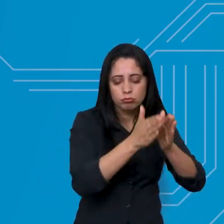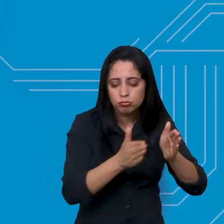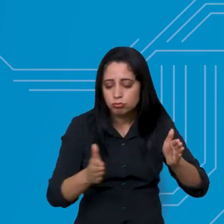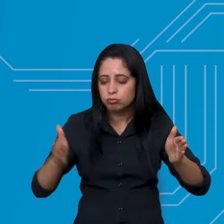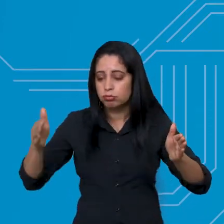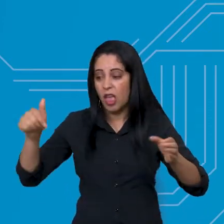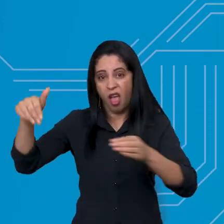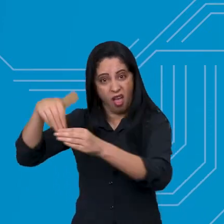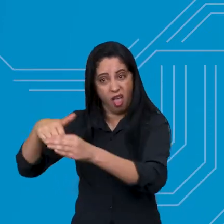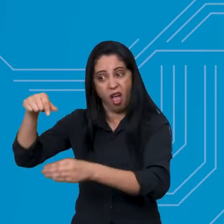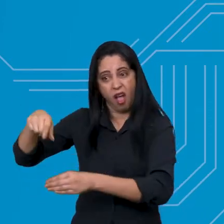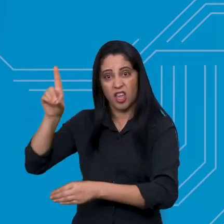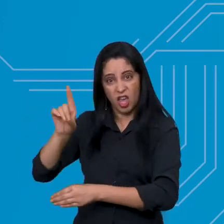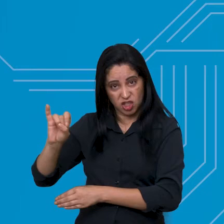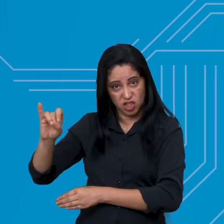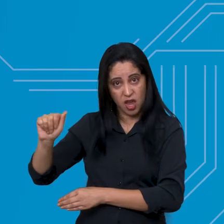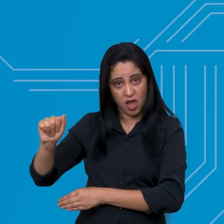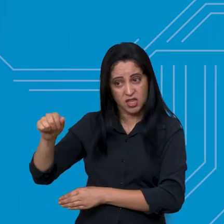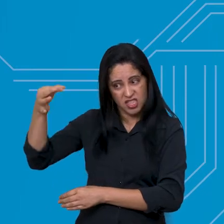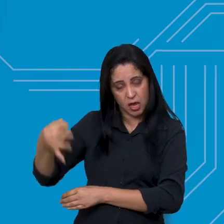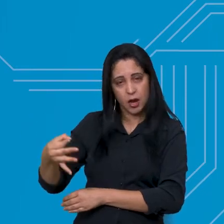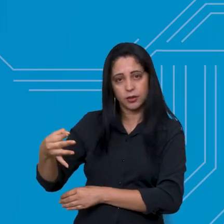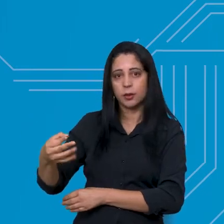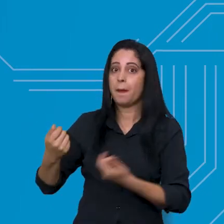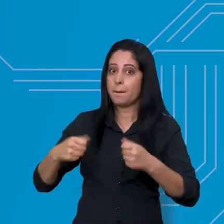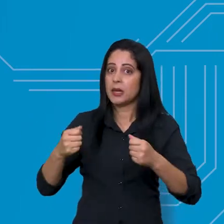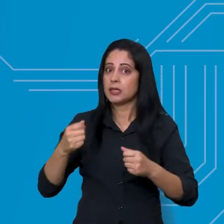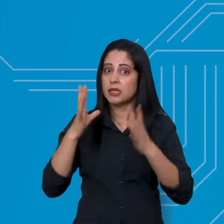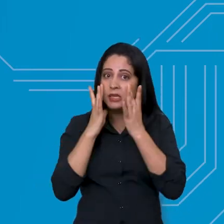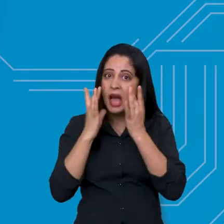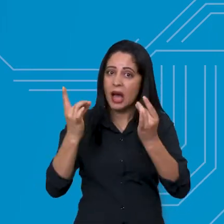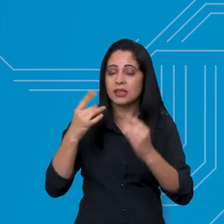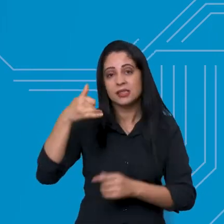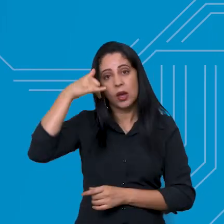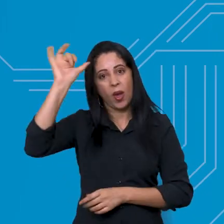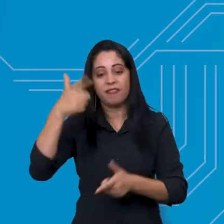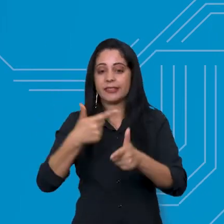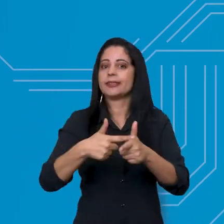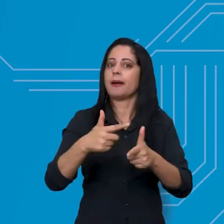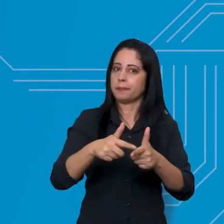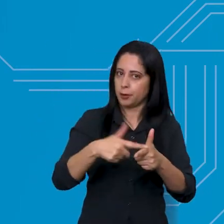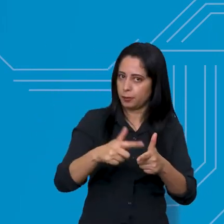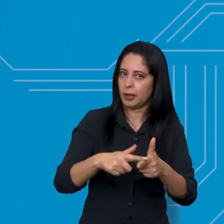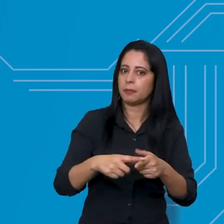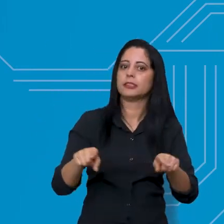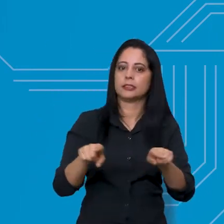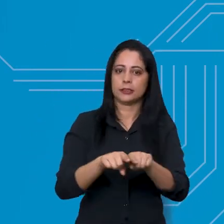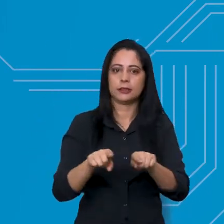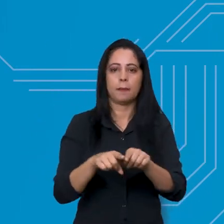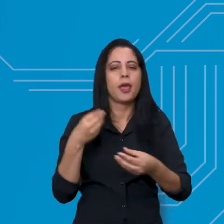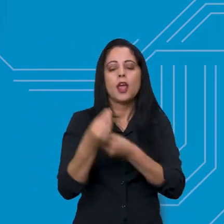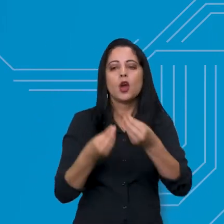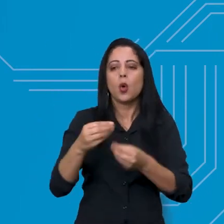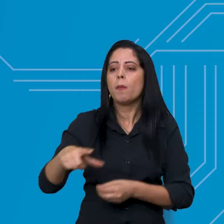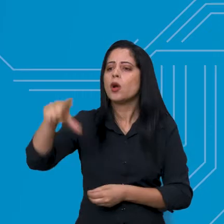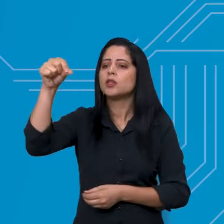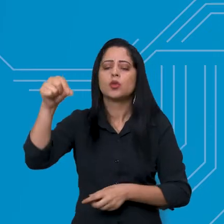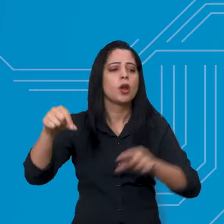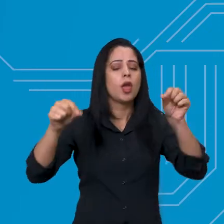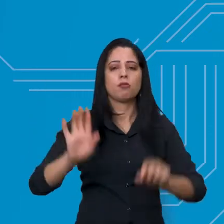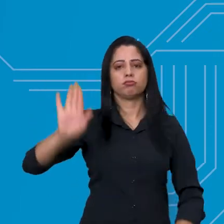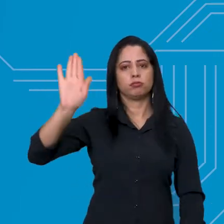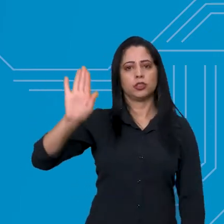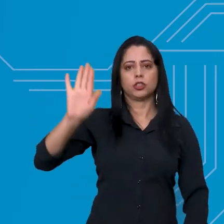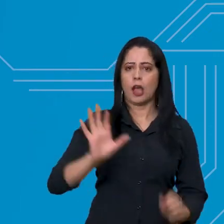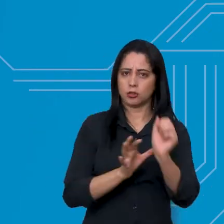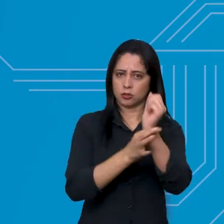durante o processo eleitoral quanto no dia de ir às urnas? Temos que ficar de olho para evitar problemas e, mais do que isso, também saber como